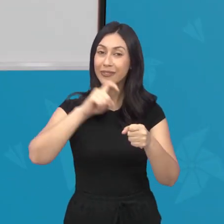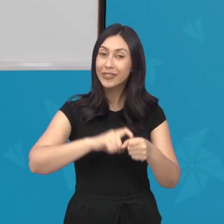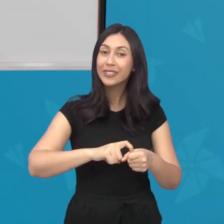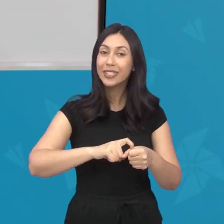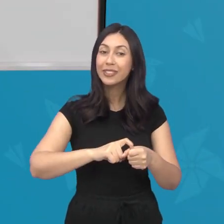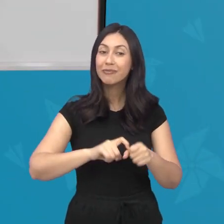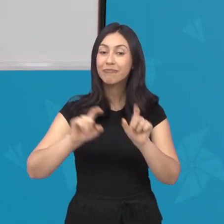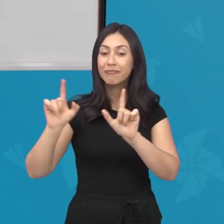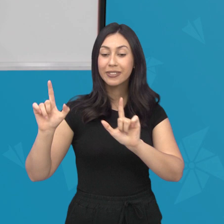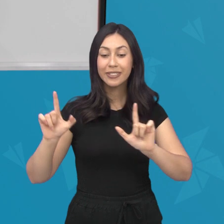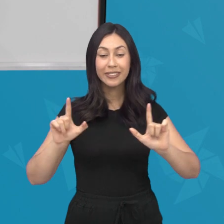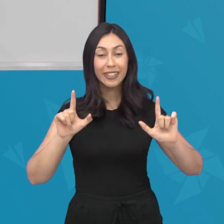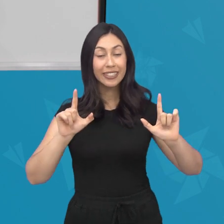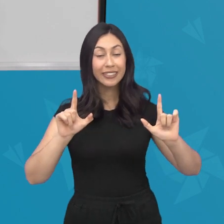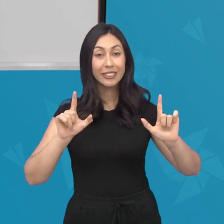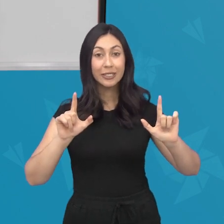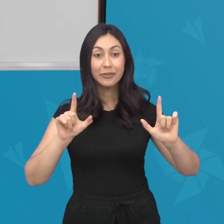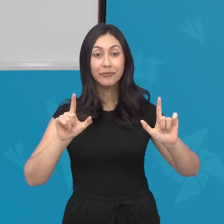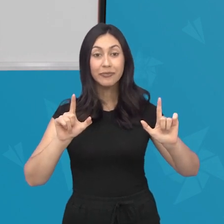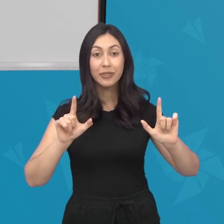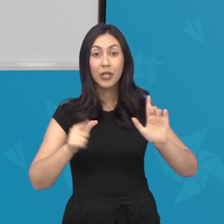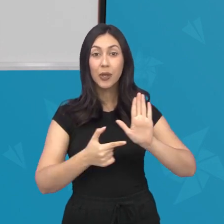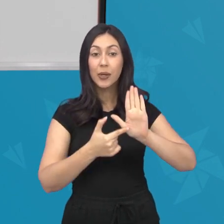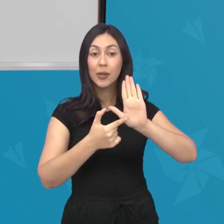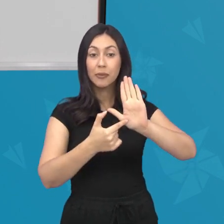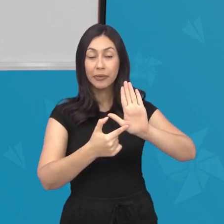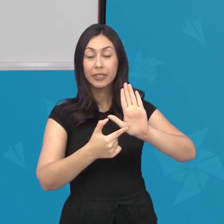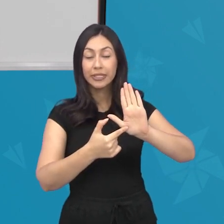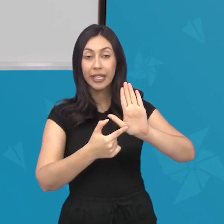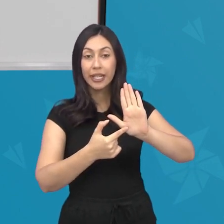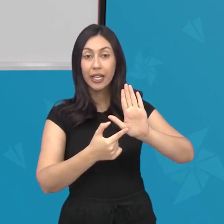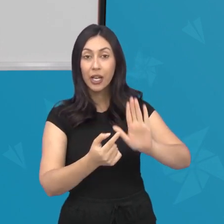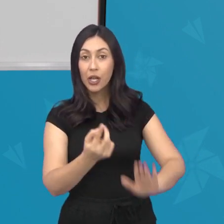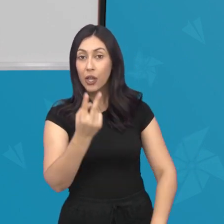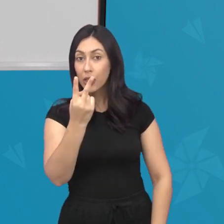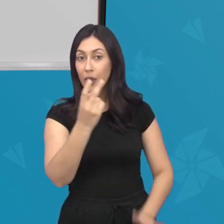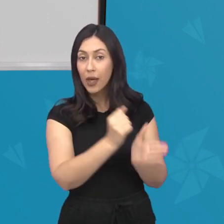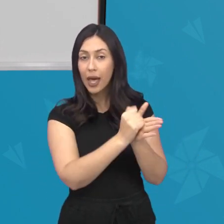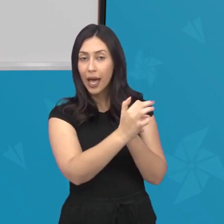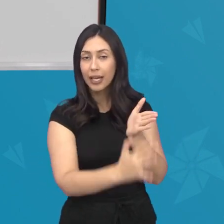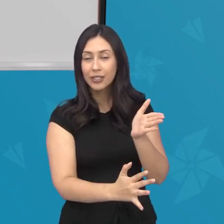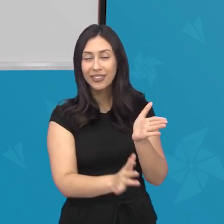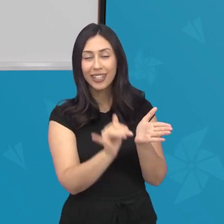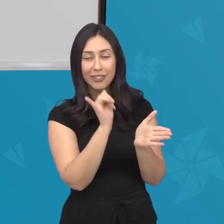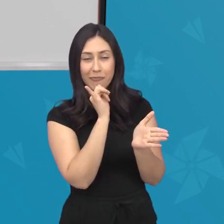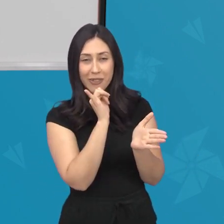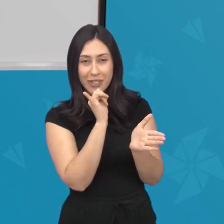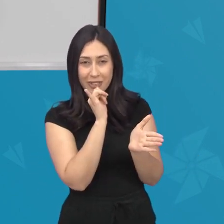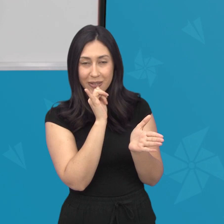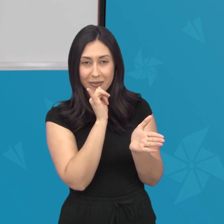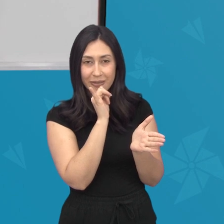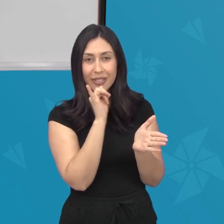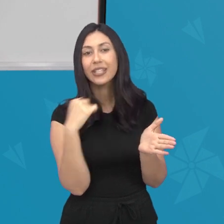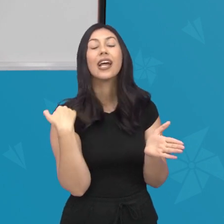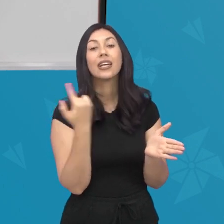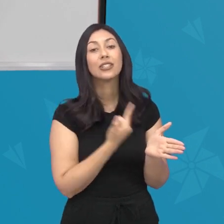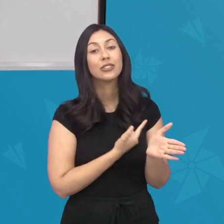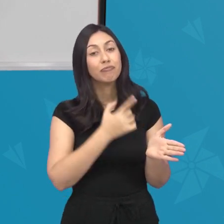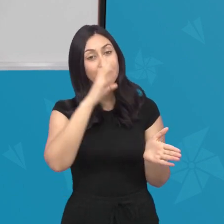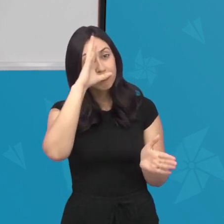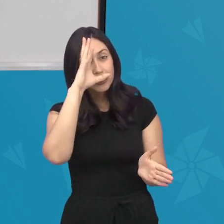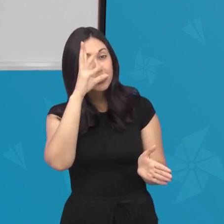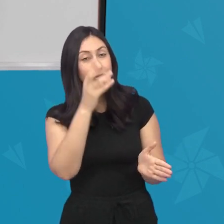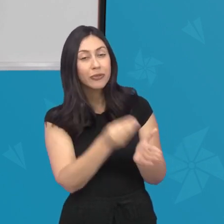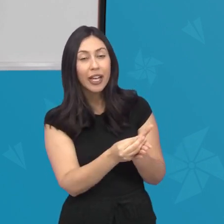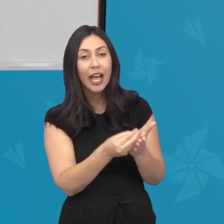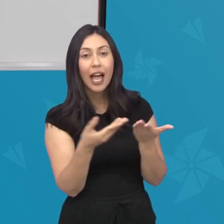aqui para o quadro branco. Eu coloquei aqui dois exercícios, dois exemplos que nós vamos